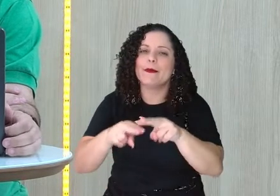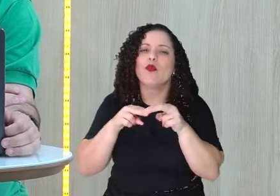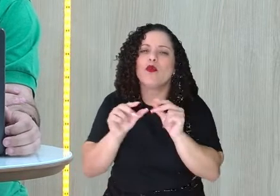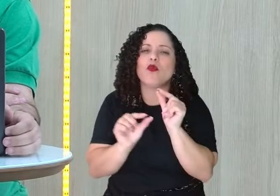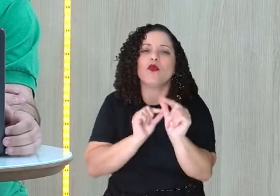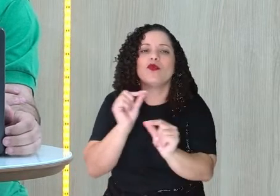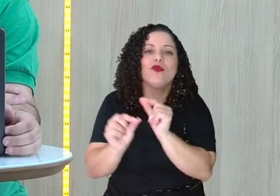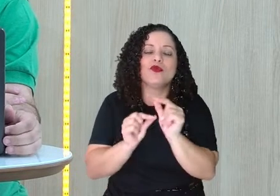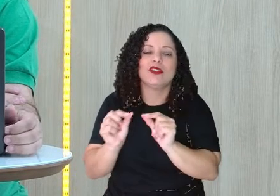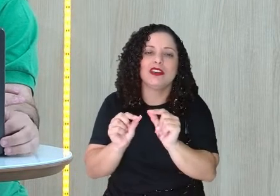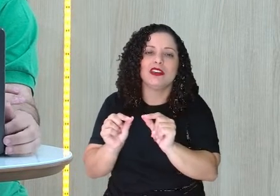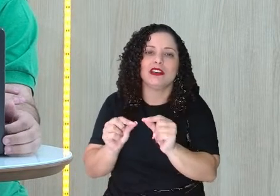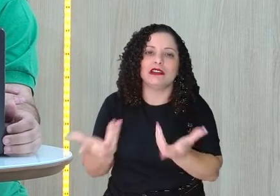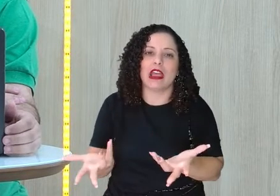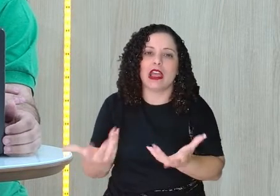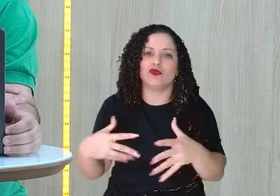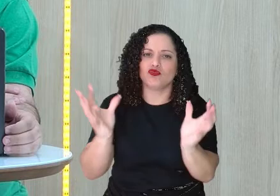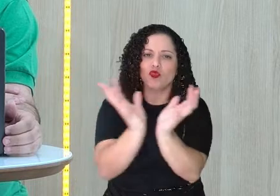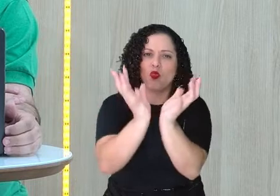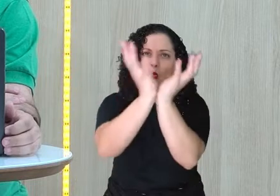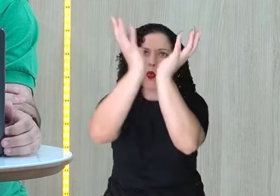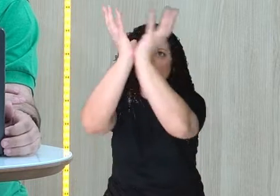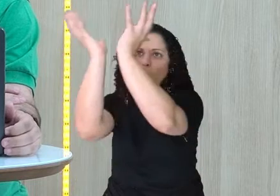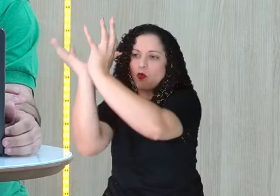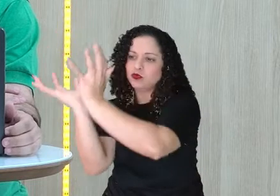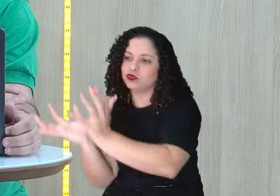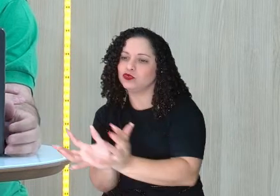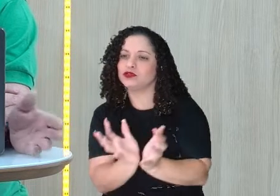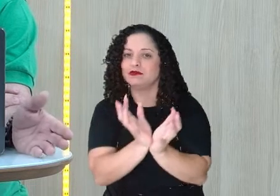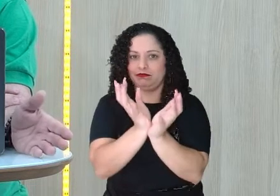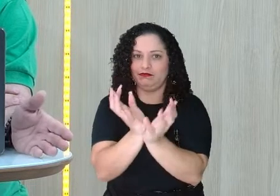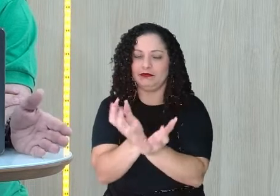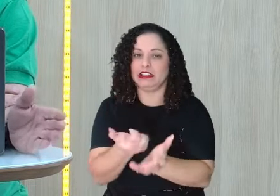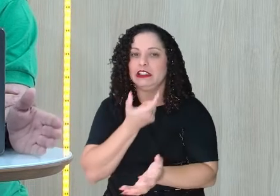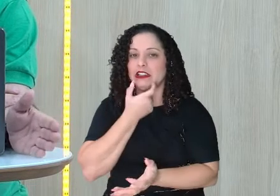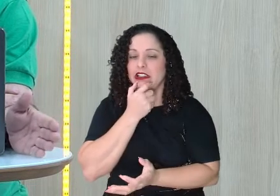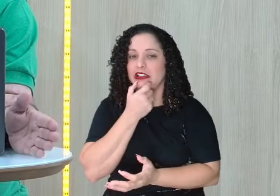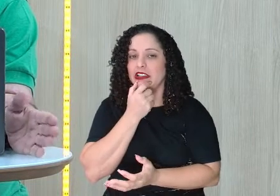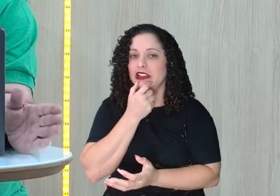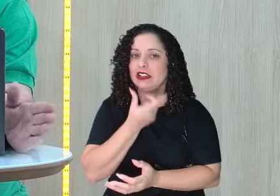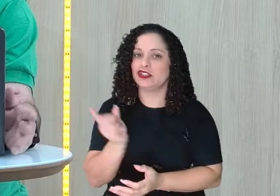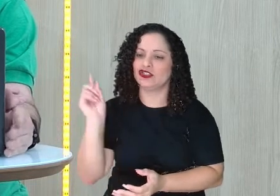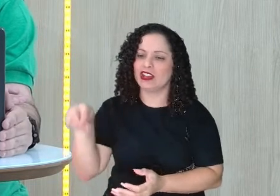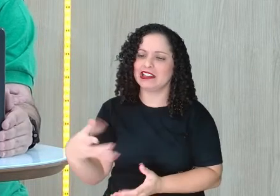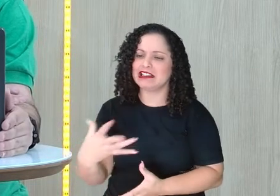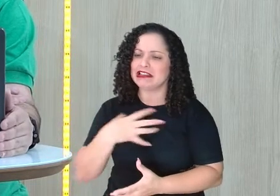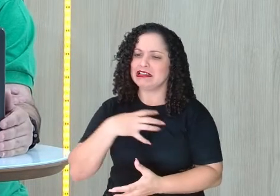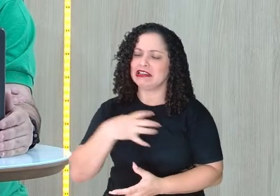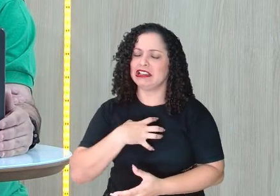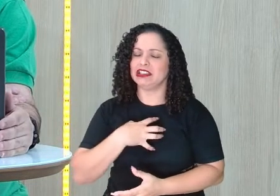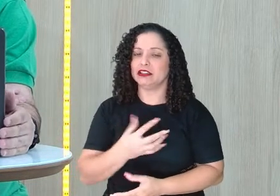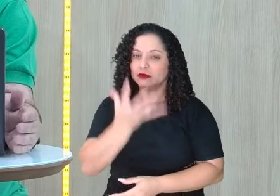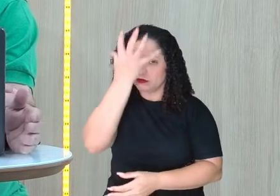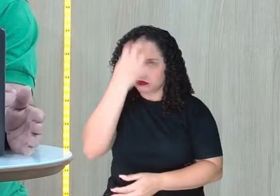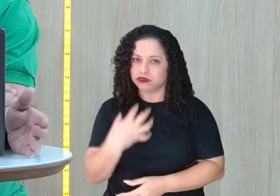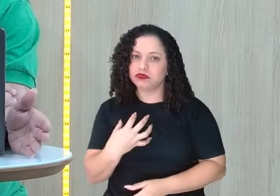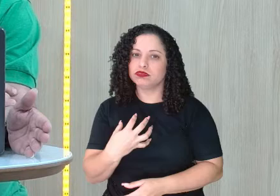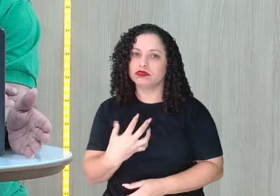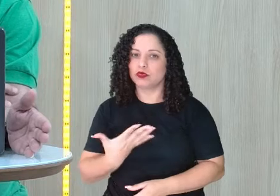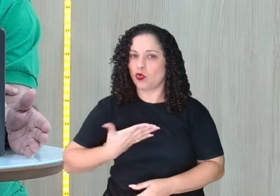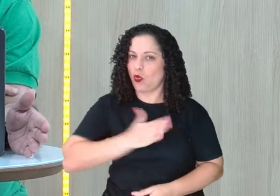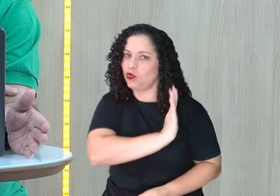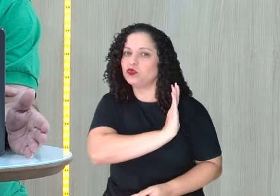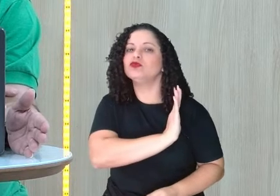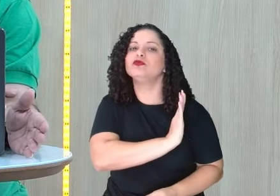vai deixar esses colonos, né, ingleses, né, aqui na América, né, descontentes, né, e